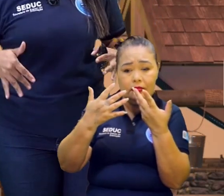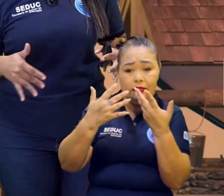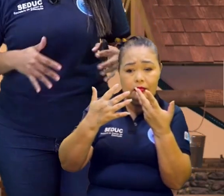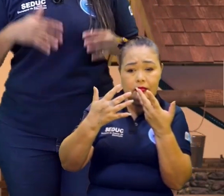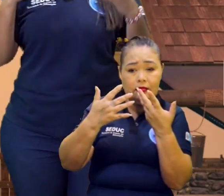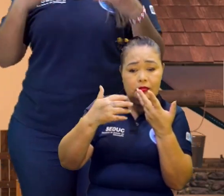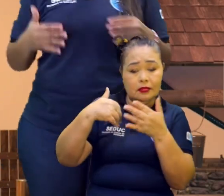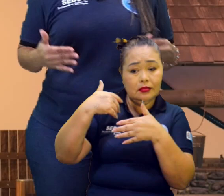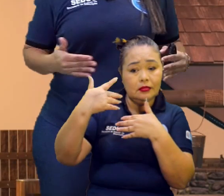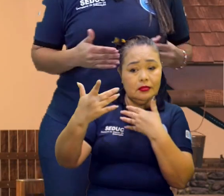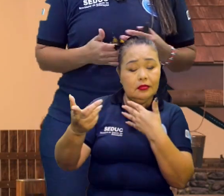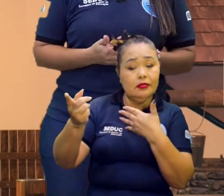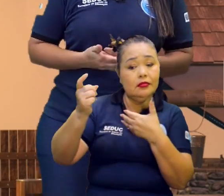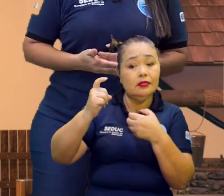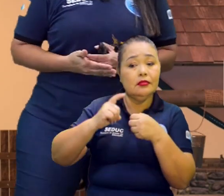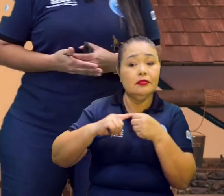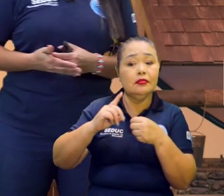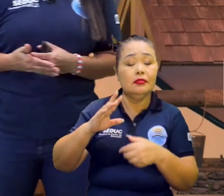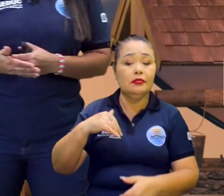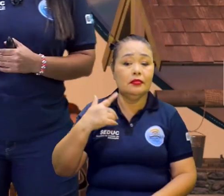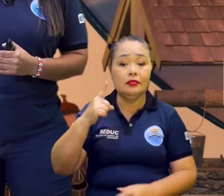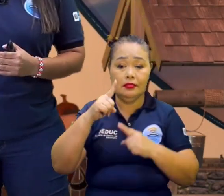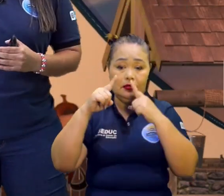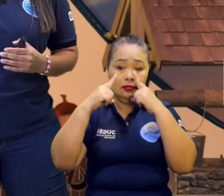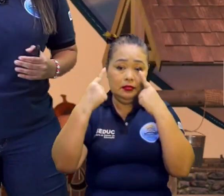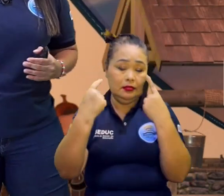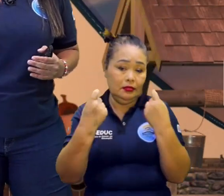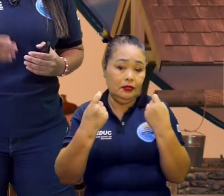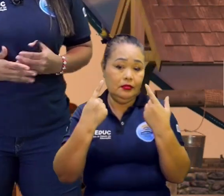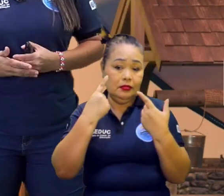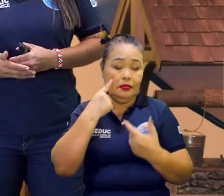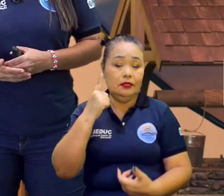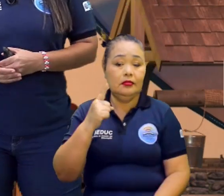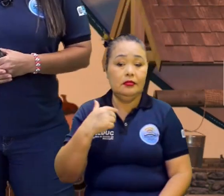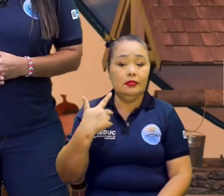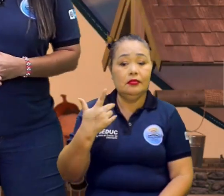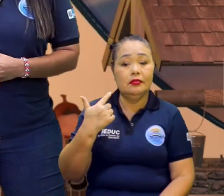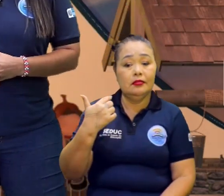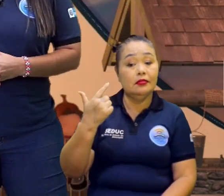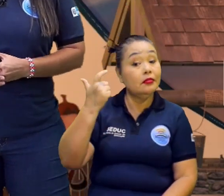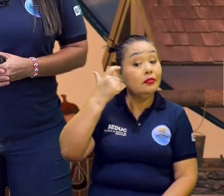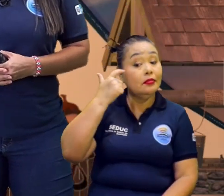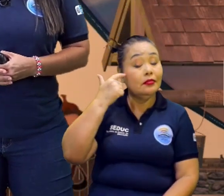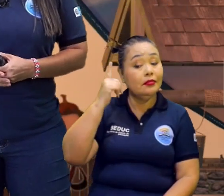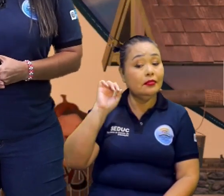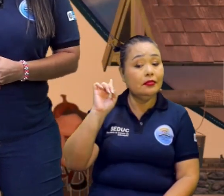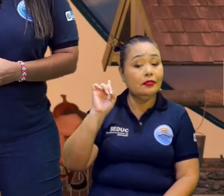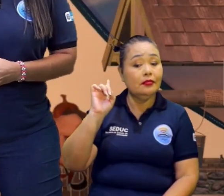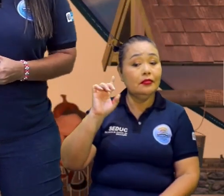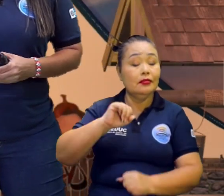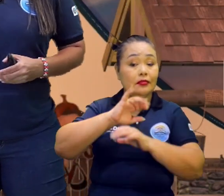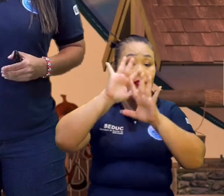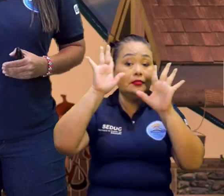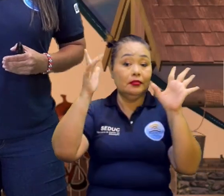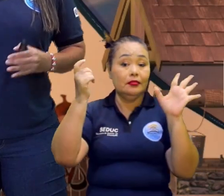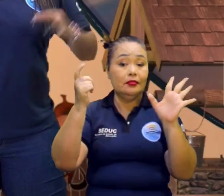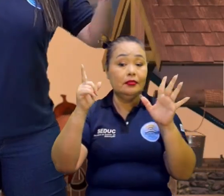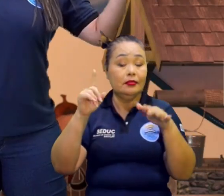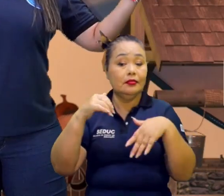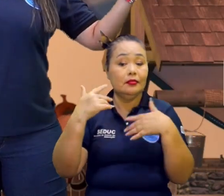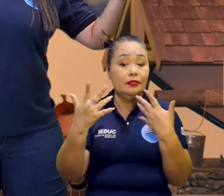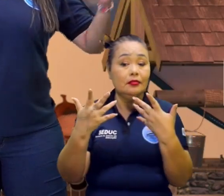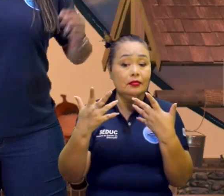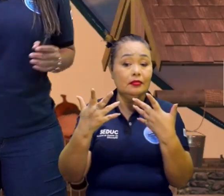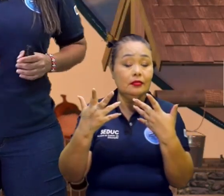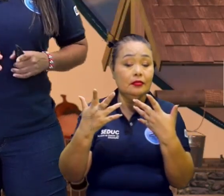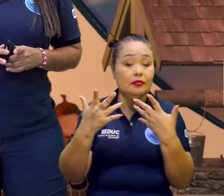voltei. Mas é interessante essa situação ali. Me veio isso muito claro aqui na minha cabecinha. Então, pode abrir